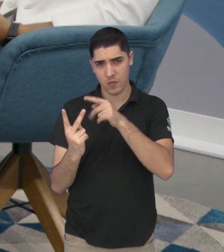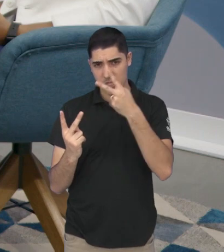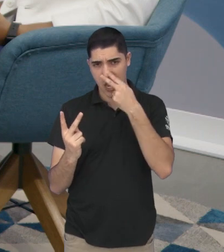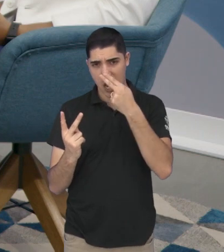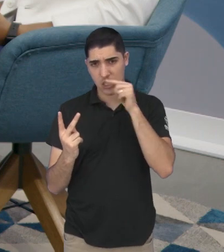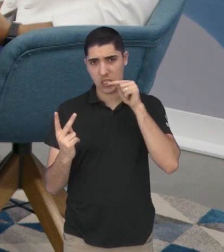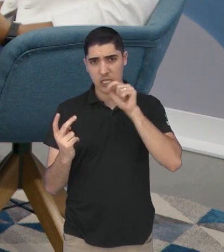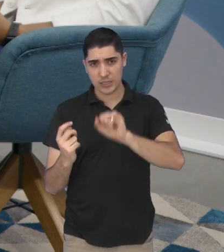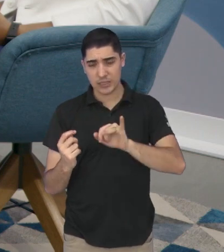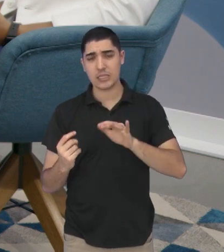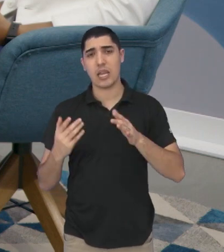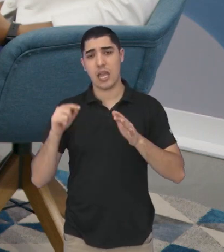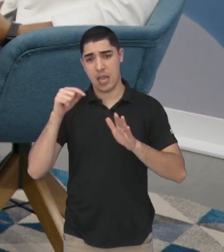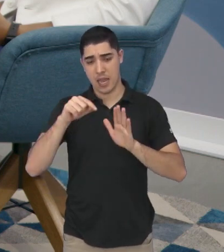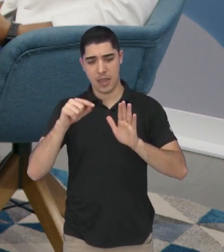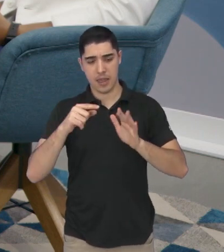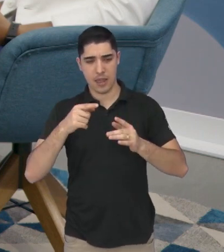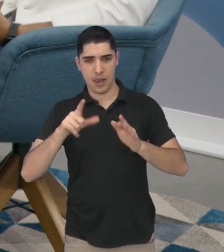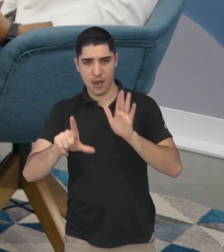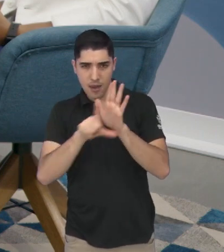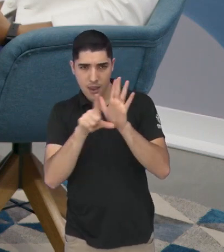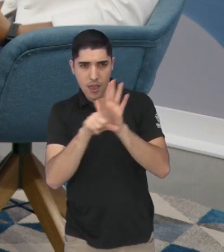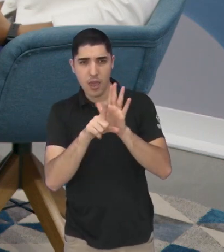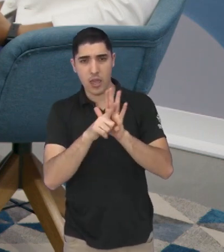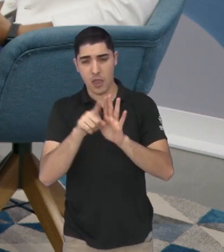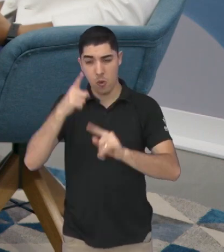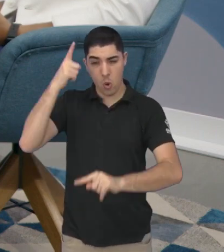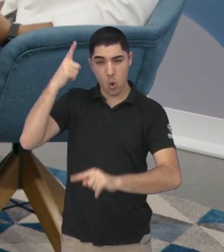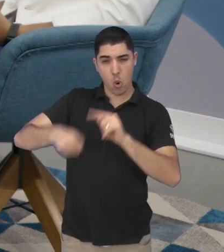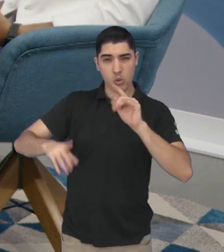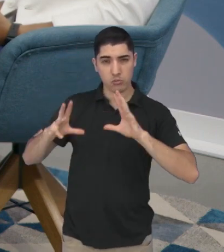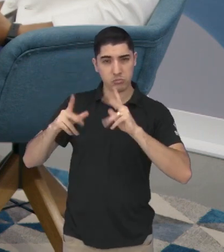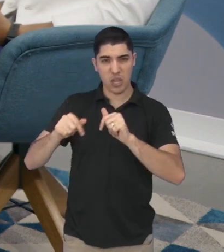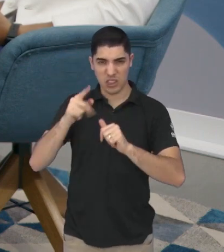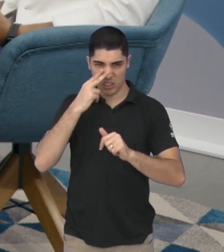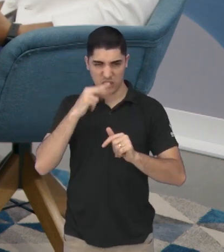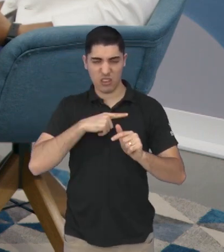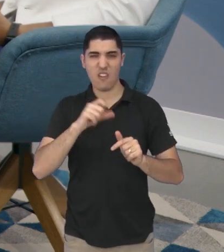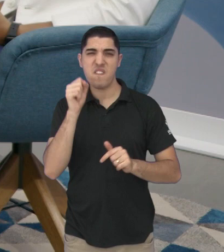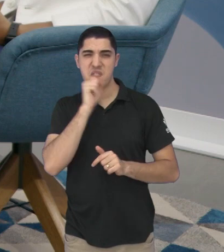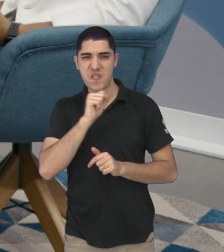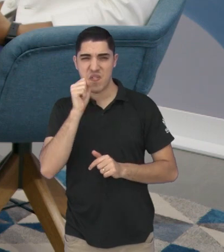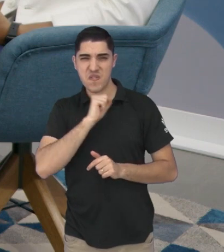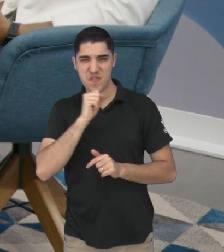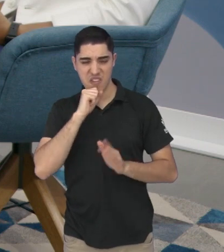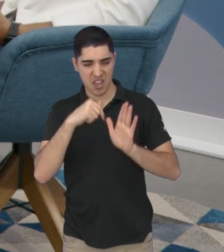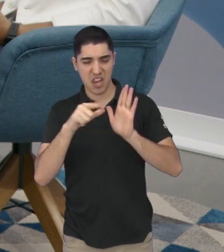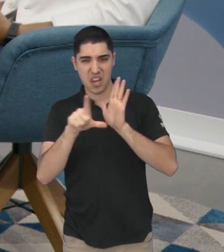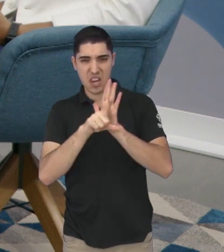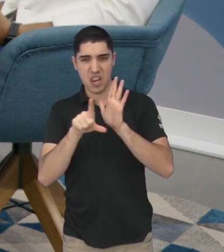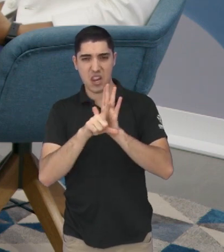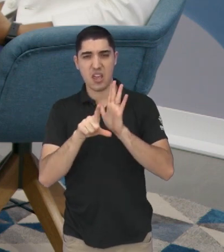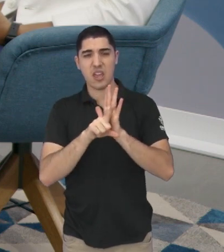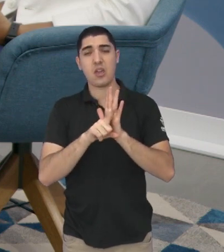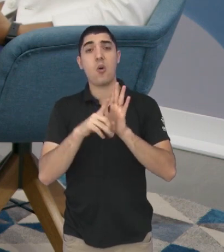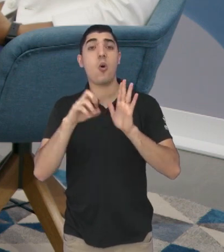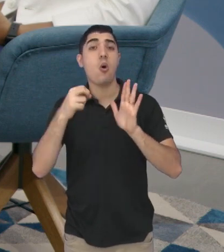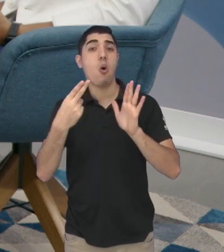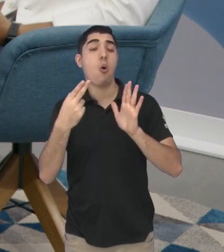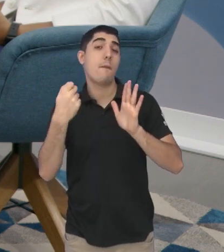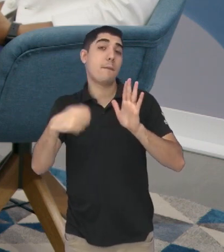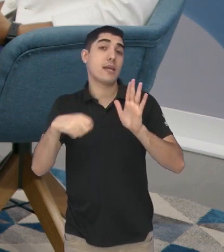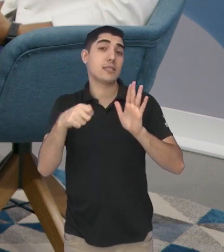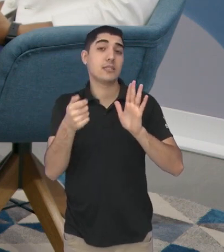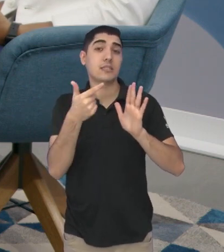acham que essa política de prevenção, de uma maneira geral, ela está obsoleta? Em quais pontos, de repente,